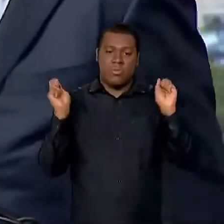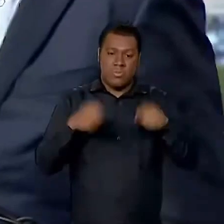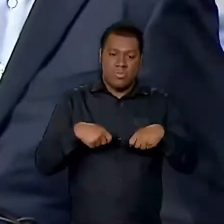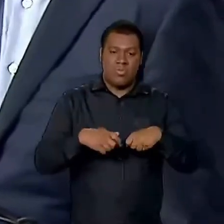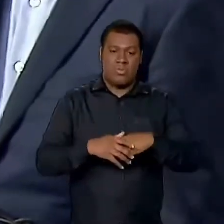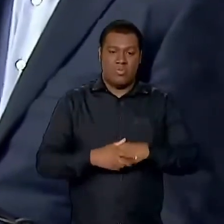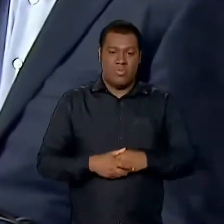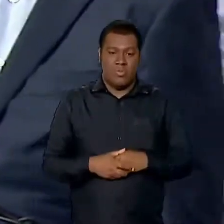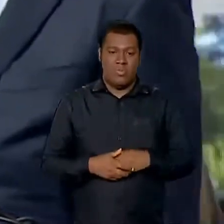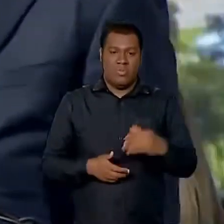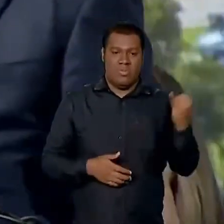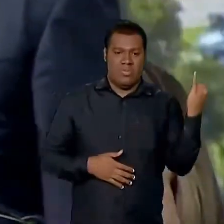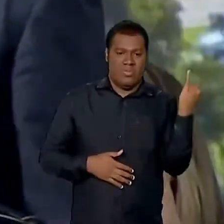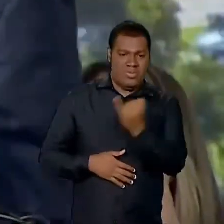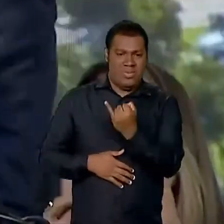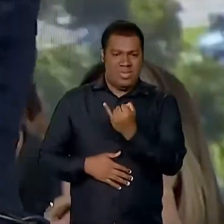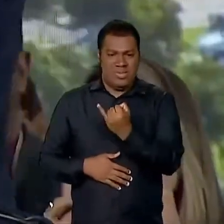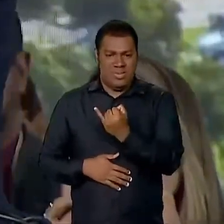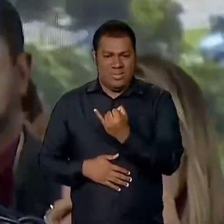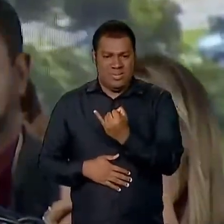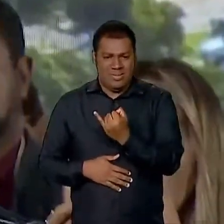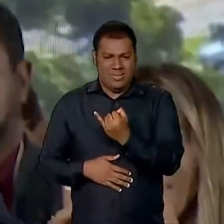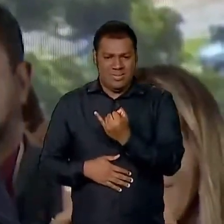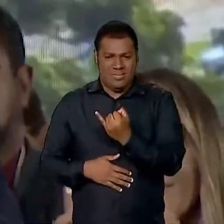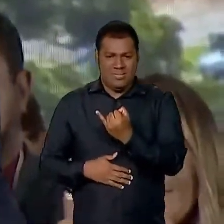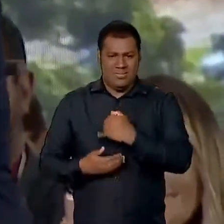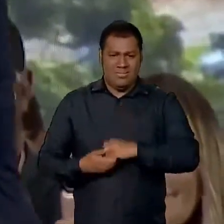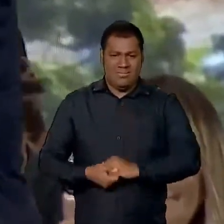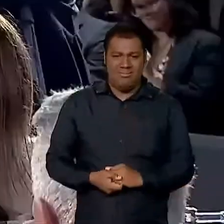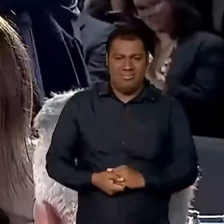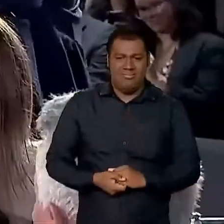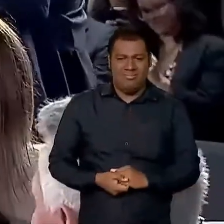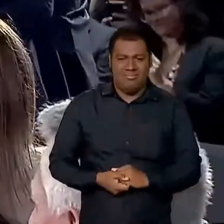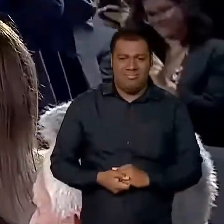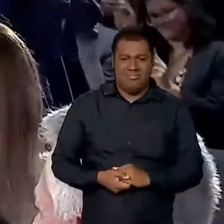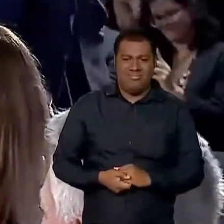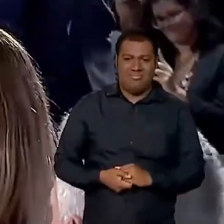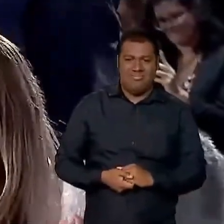você saiba que você é um...